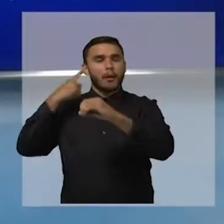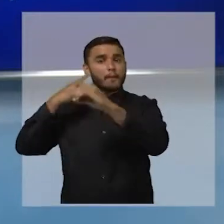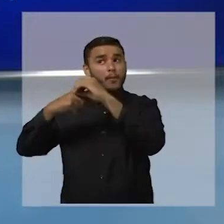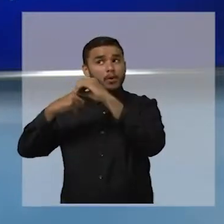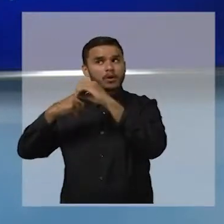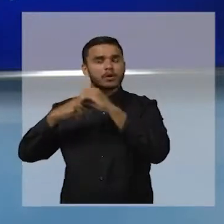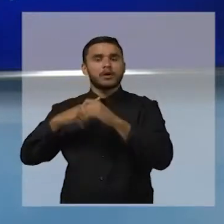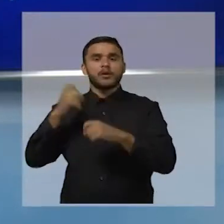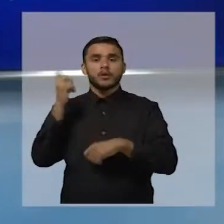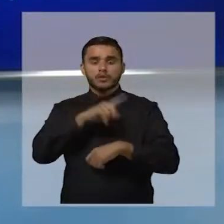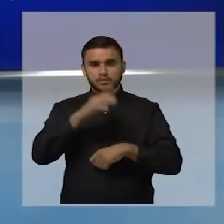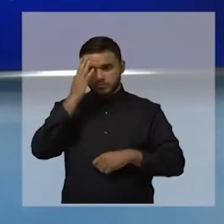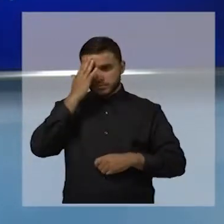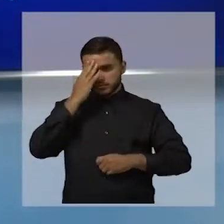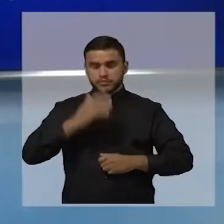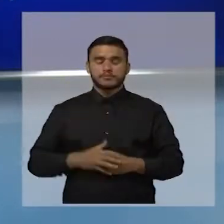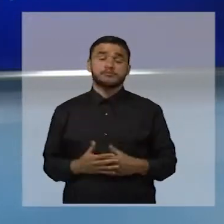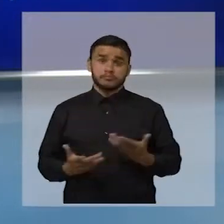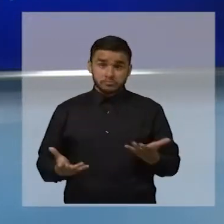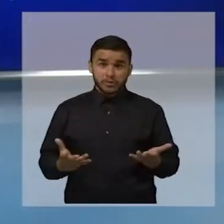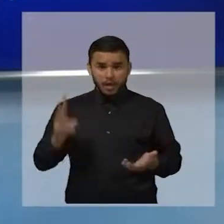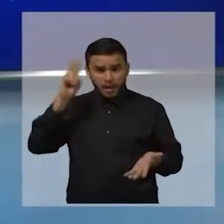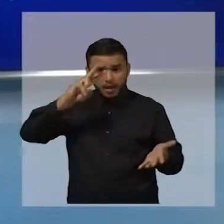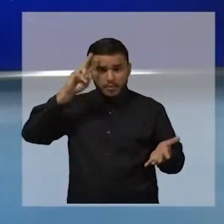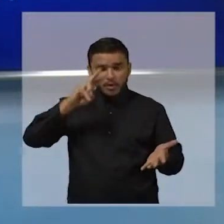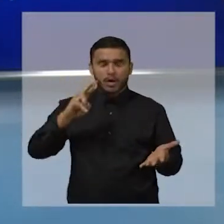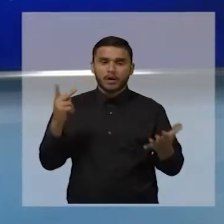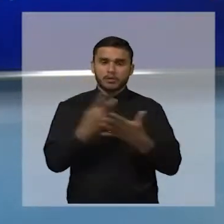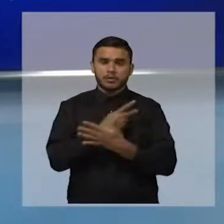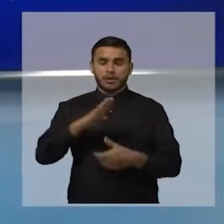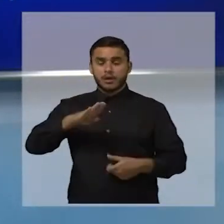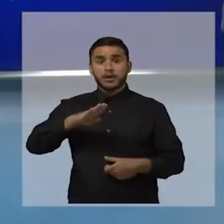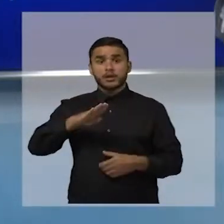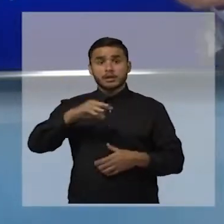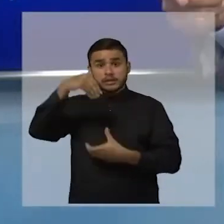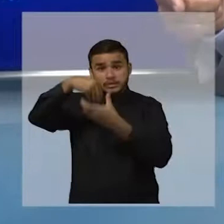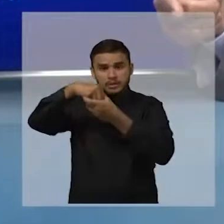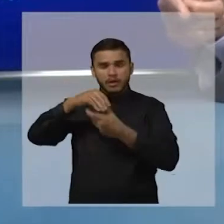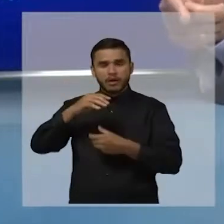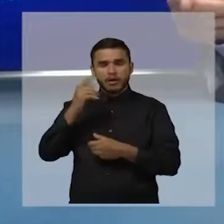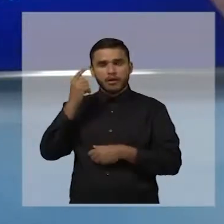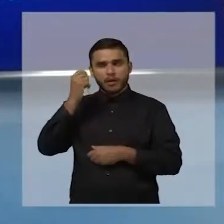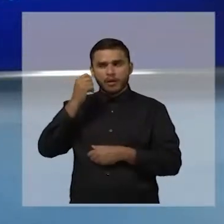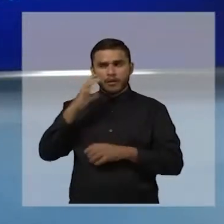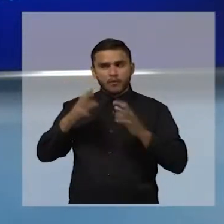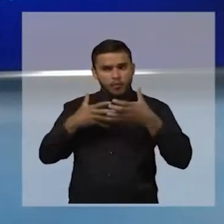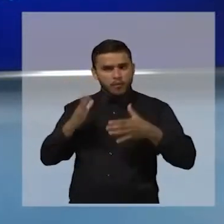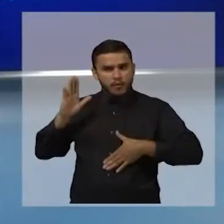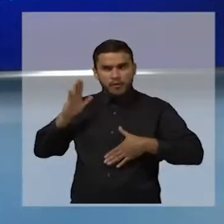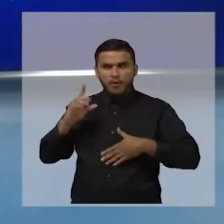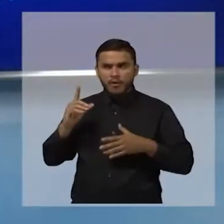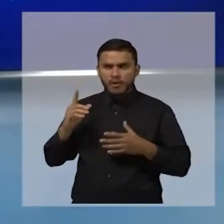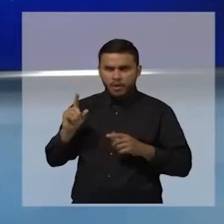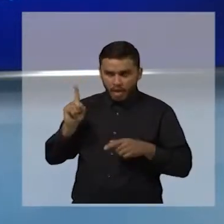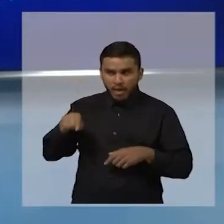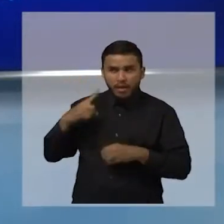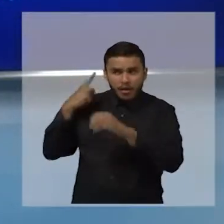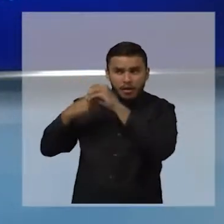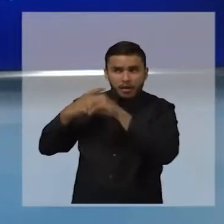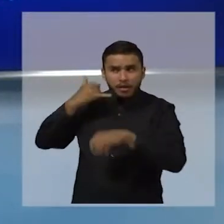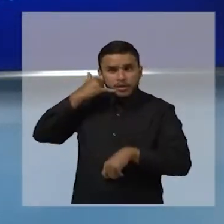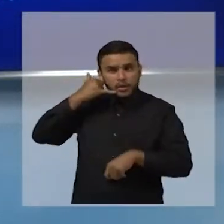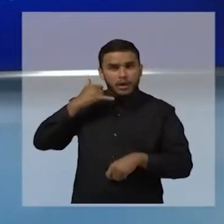lei aprovada, um carro-bomba foi deixado na frente da Assembleia para perpetrar um atentado, felizmente